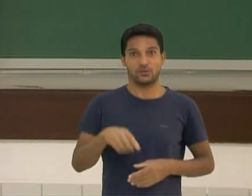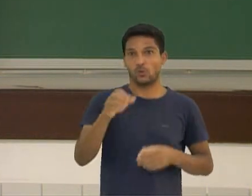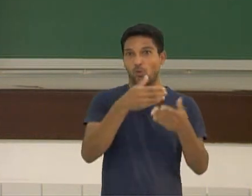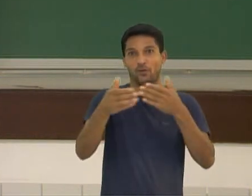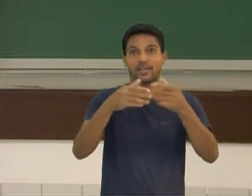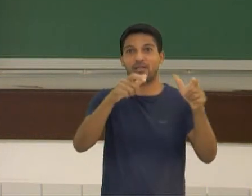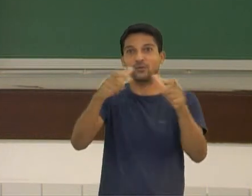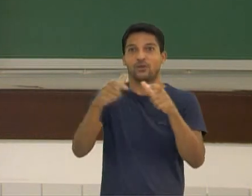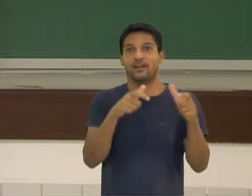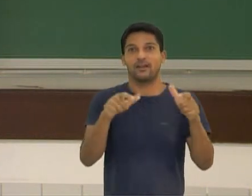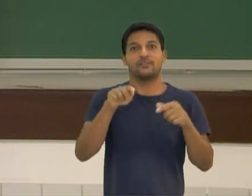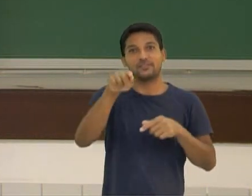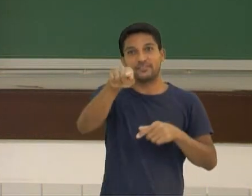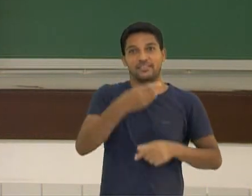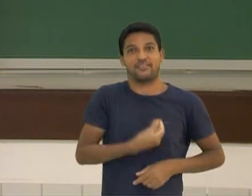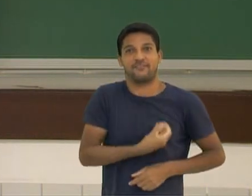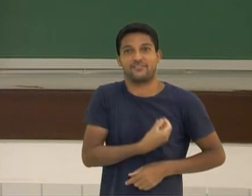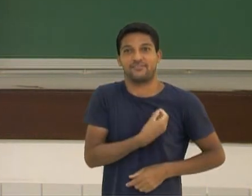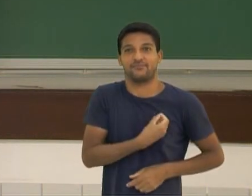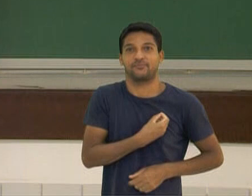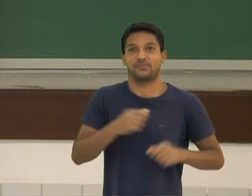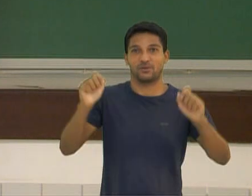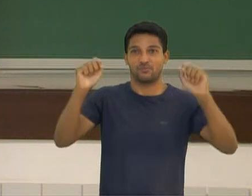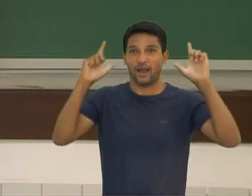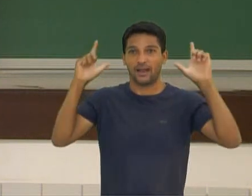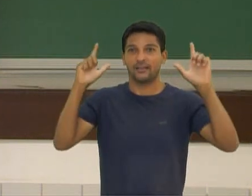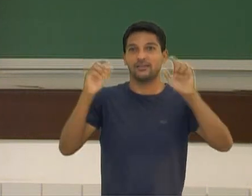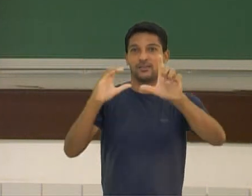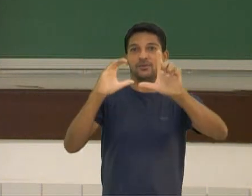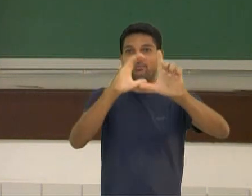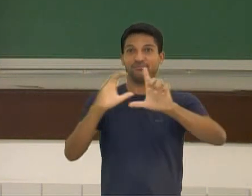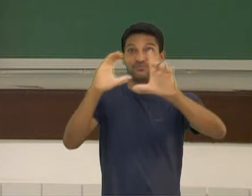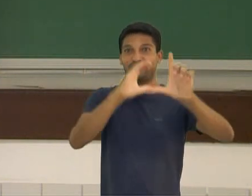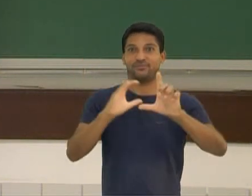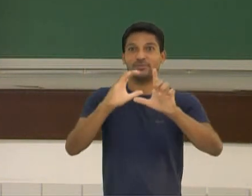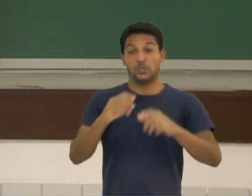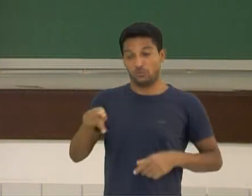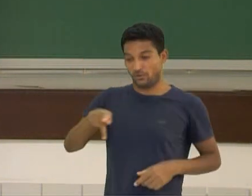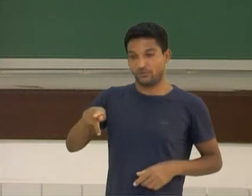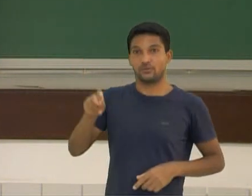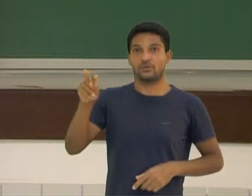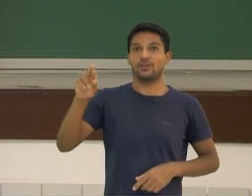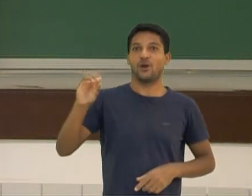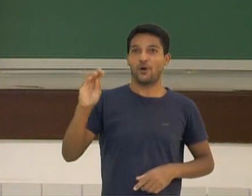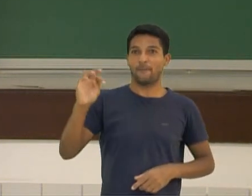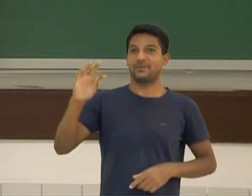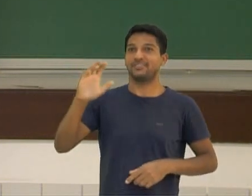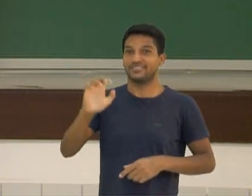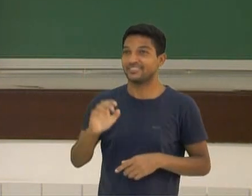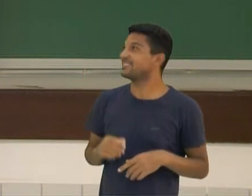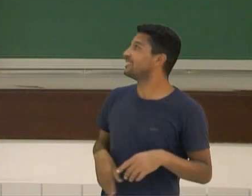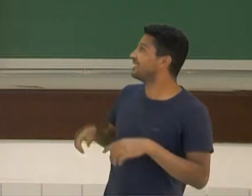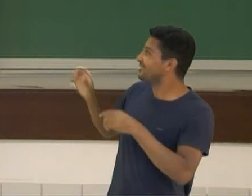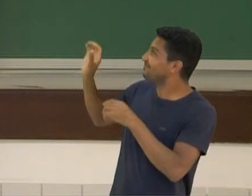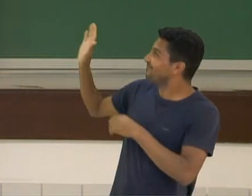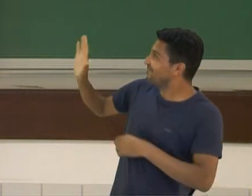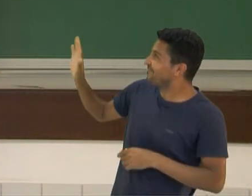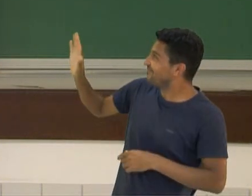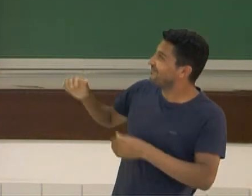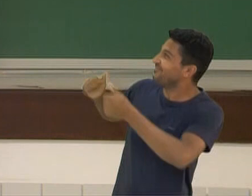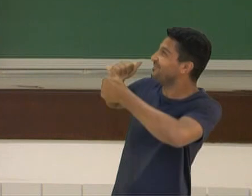estejam, beleza? Eu sou o professor Robert e acompanho vocês nessa aventura. Junto comigo também tá aqui o nosso